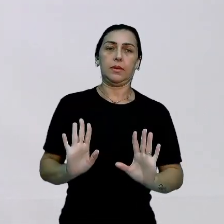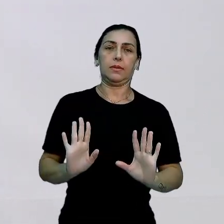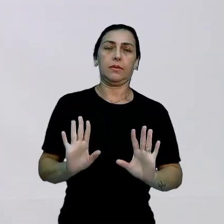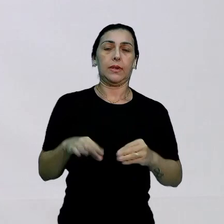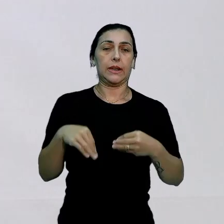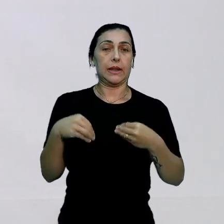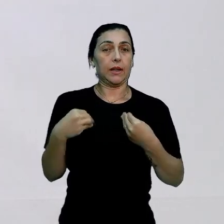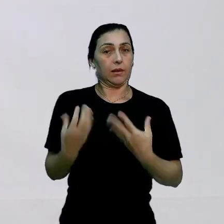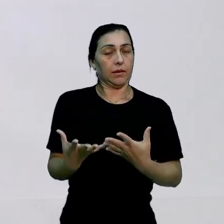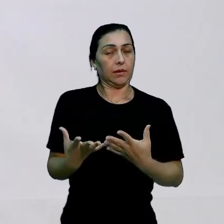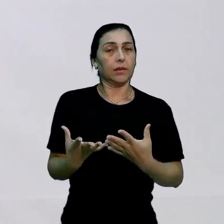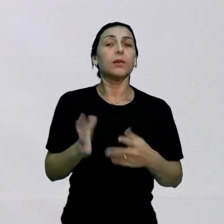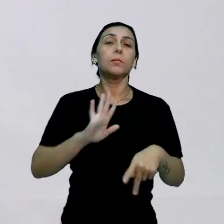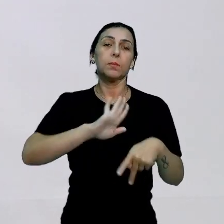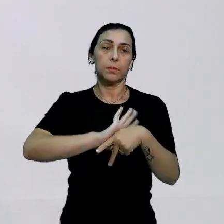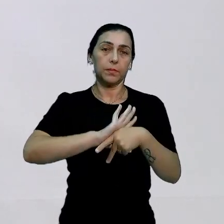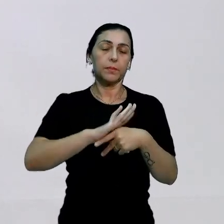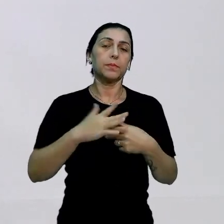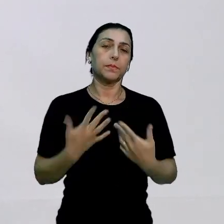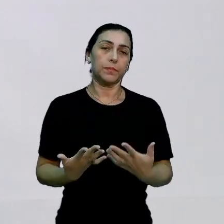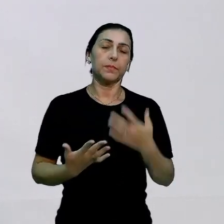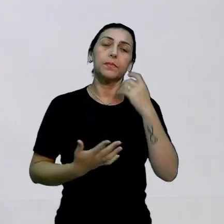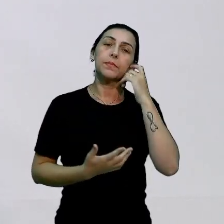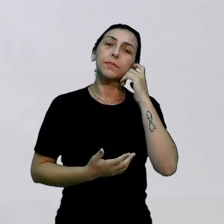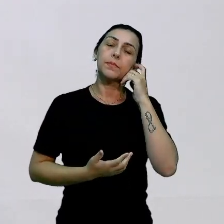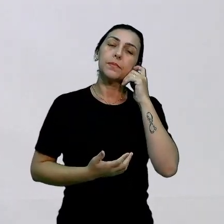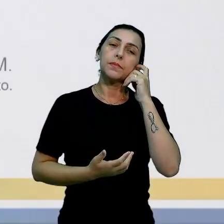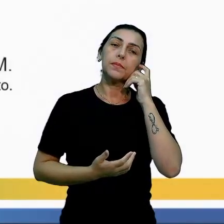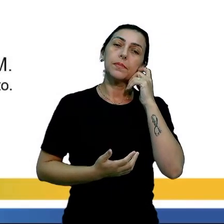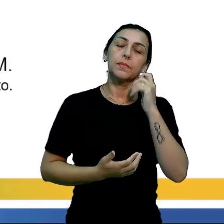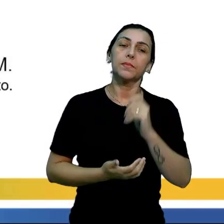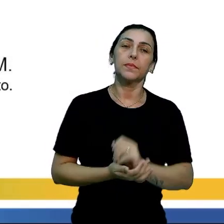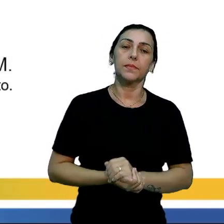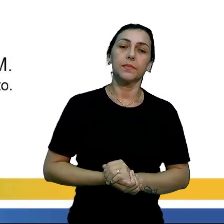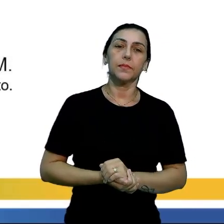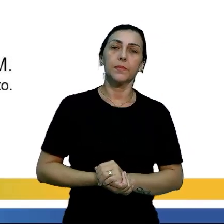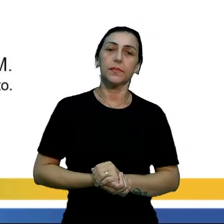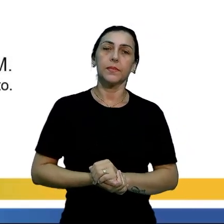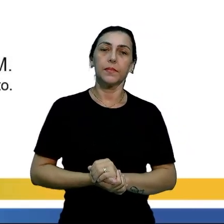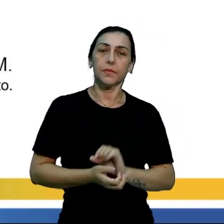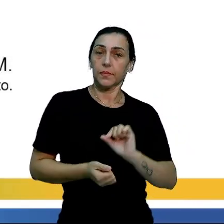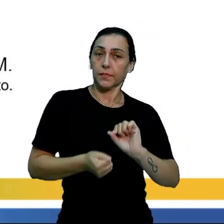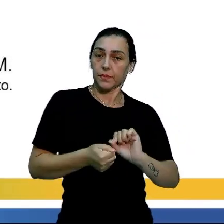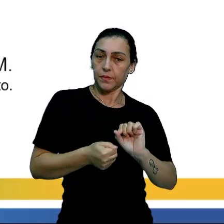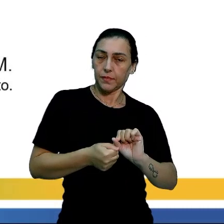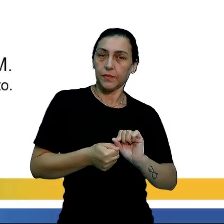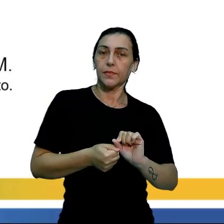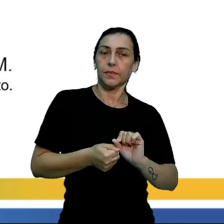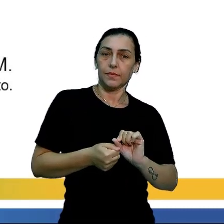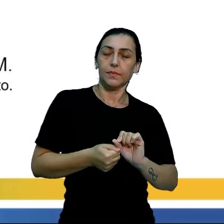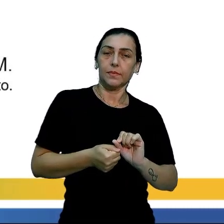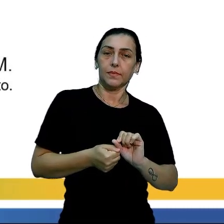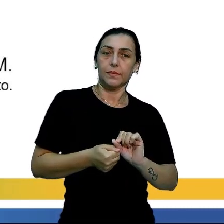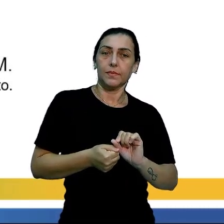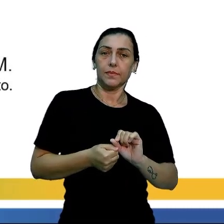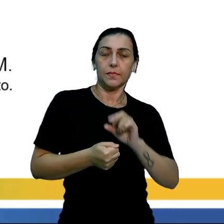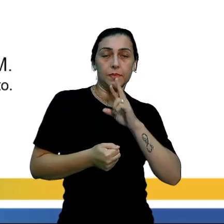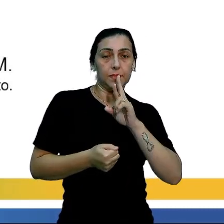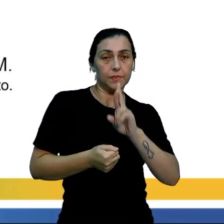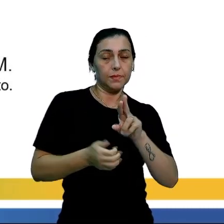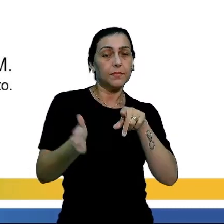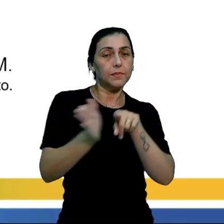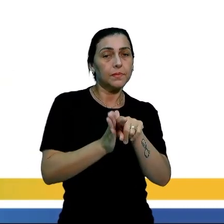essa construção de pertencimento, né? E aí, aos poucos, a gente vai aqui desenrolando essa questão, vai destrinchando, né?